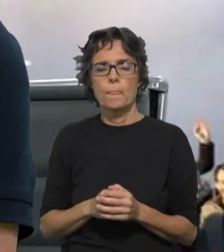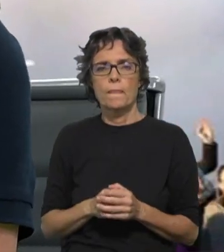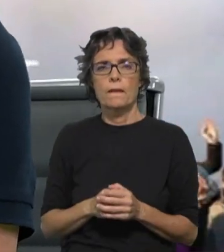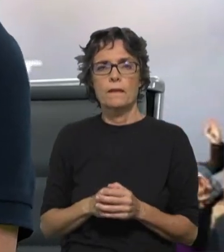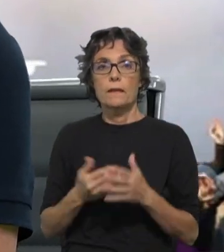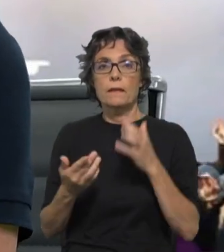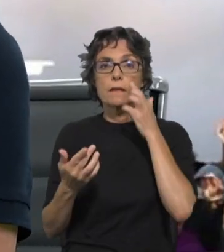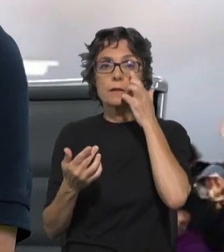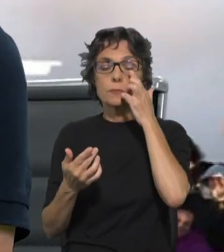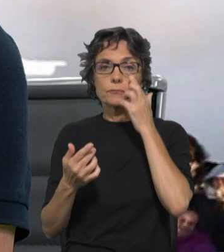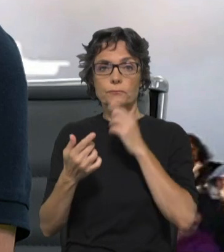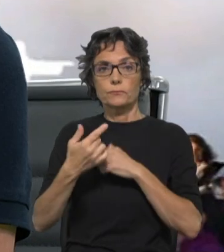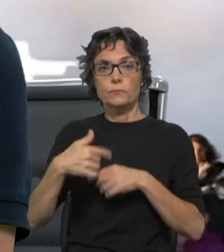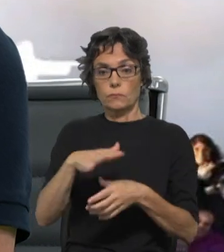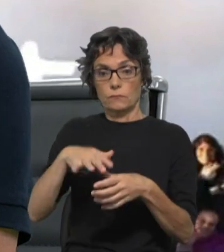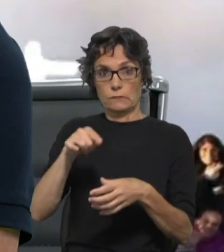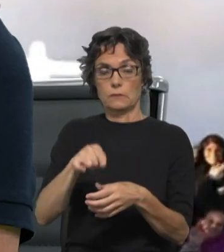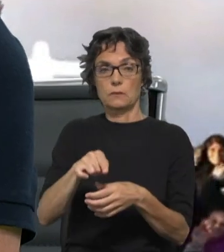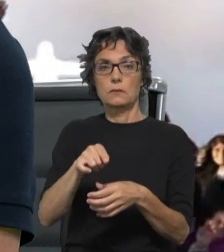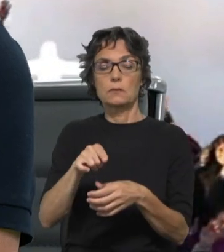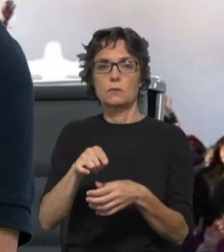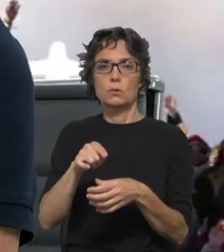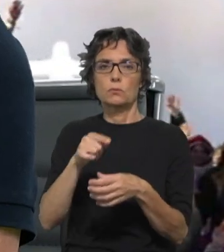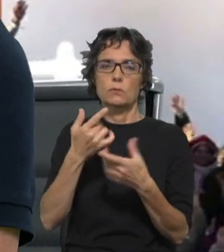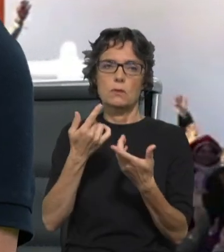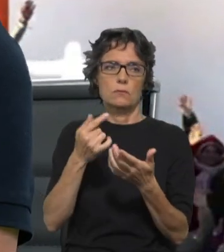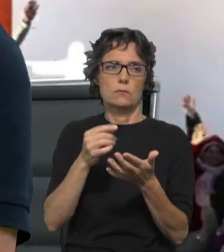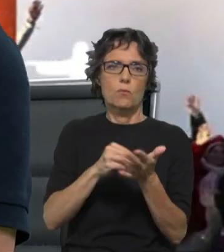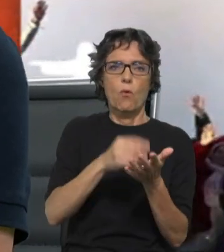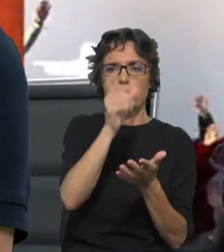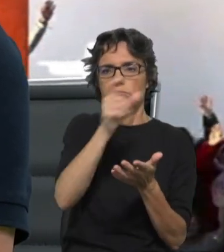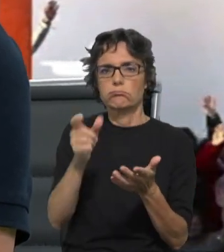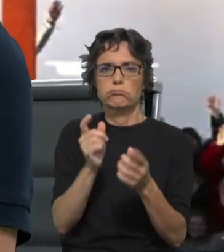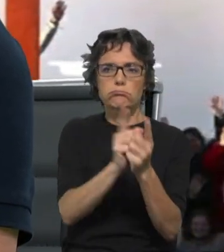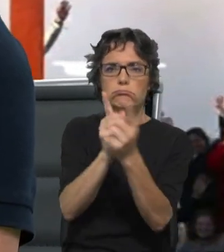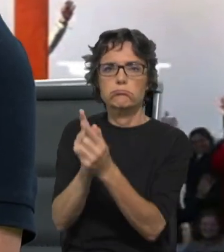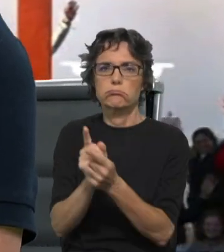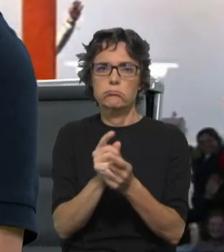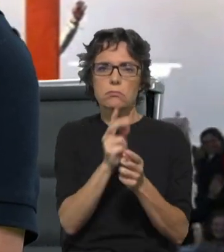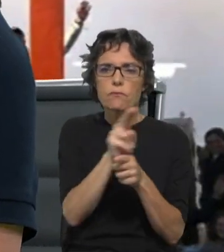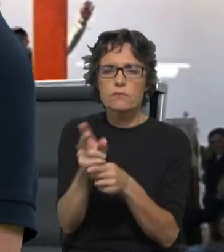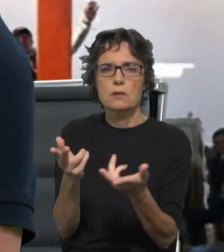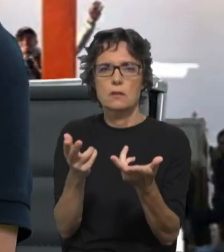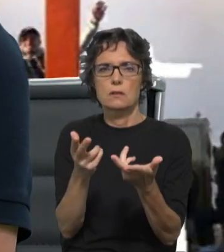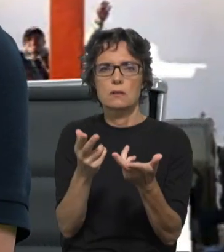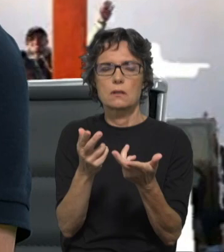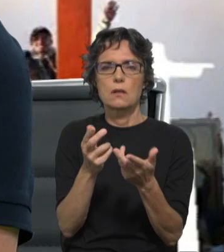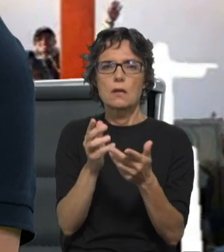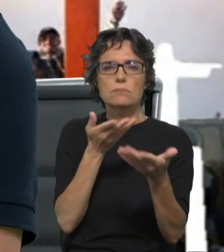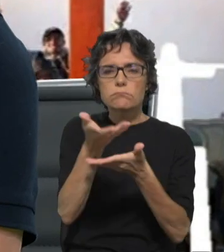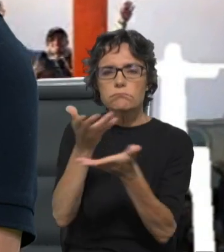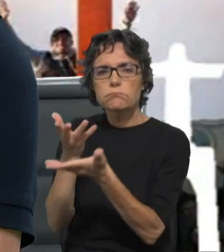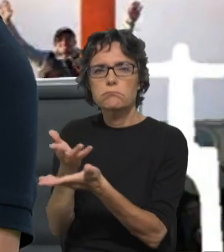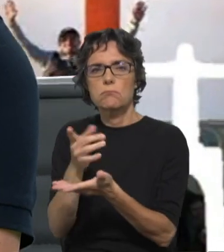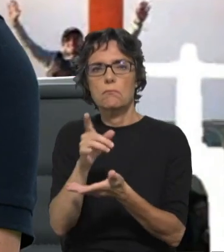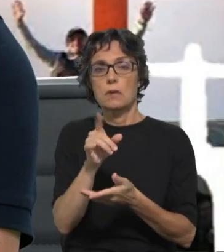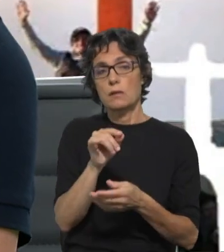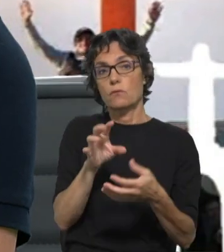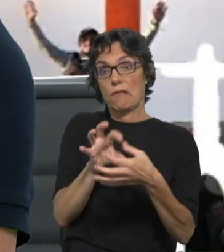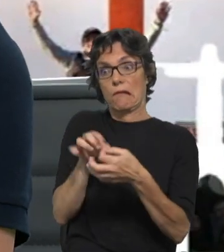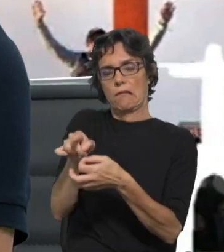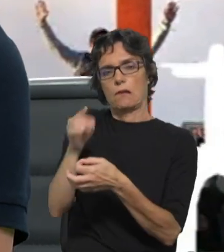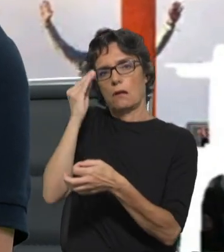E, neste contexto de visitas aos pobres, houve sempre uma coisa que, talvez pela educação que ela teve, e eu penso que sim, porque